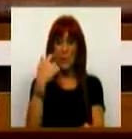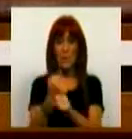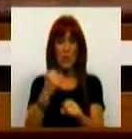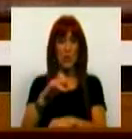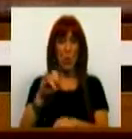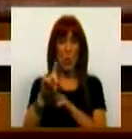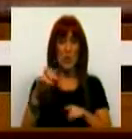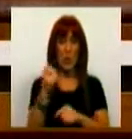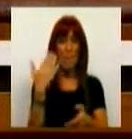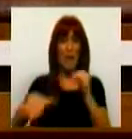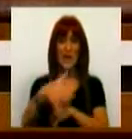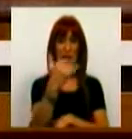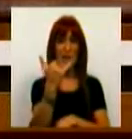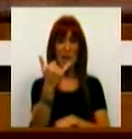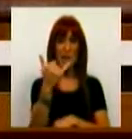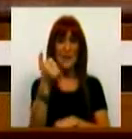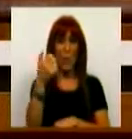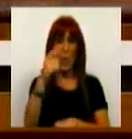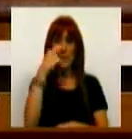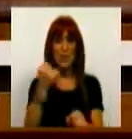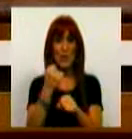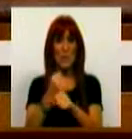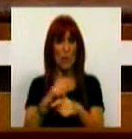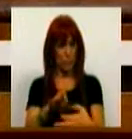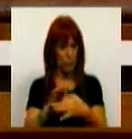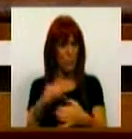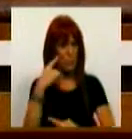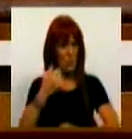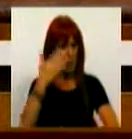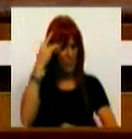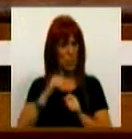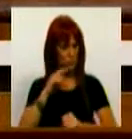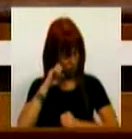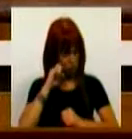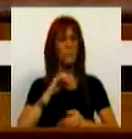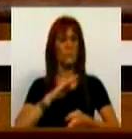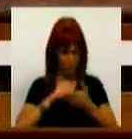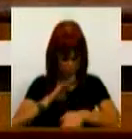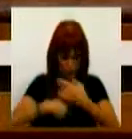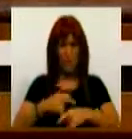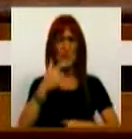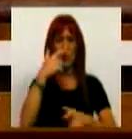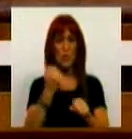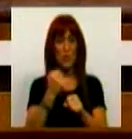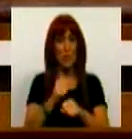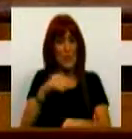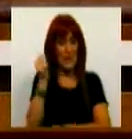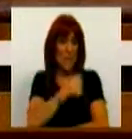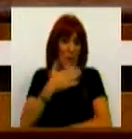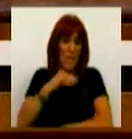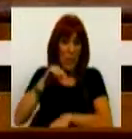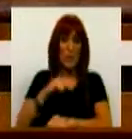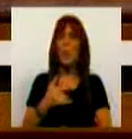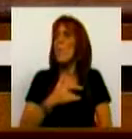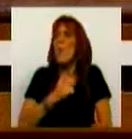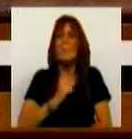de 150 operários cooperantes, o que demonstra bem a capacidade de resiliência dos gonçalenses e o seu amor